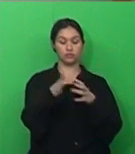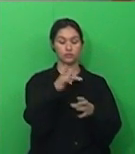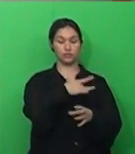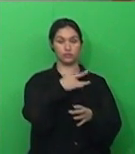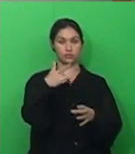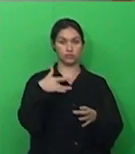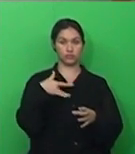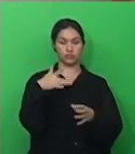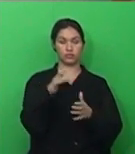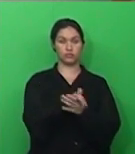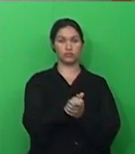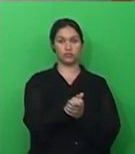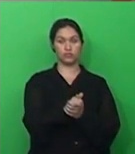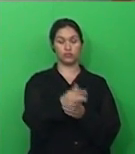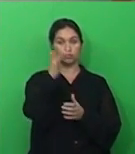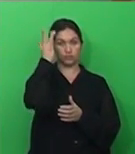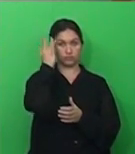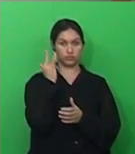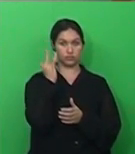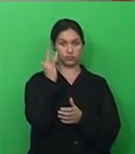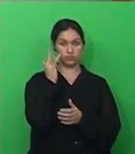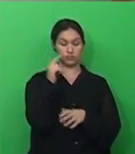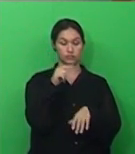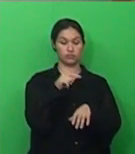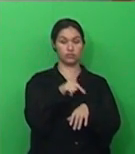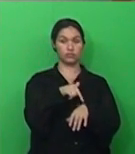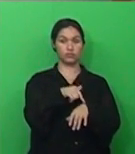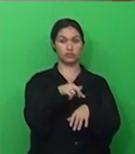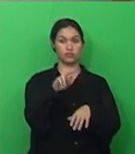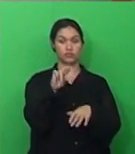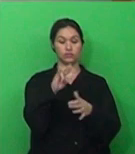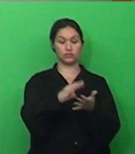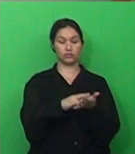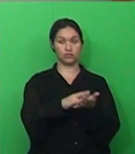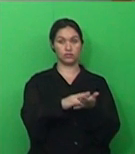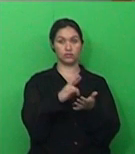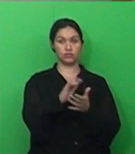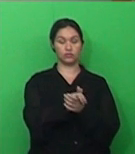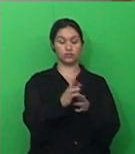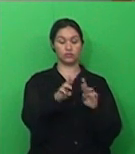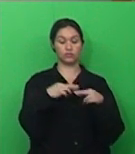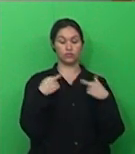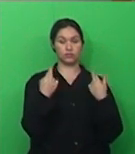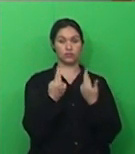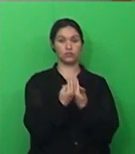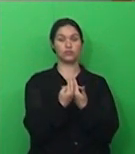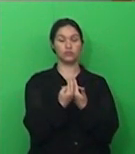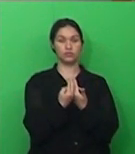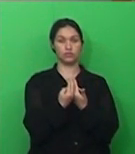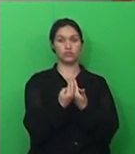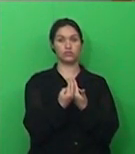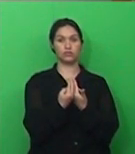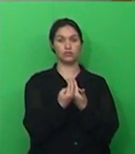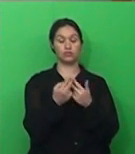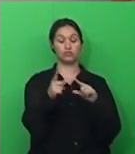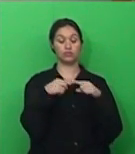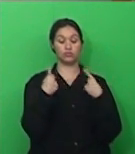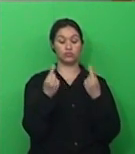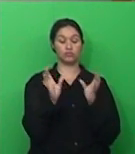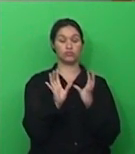Saúde para amanhã, no horário regimental, uma reunião extraordinária da nossa comissão